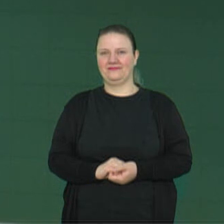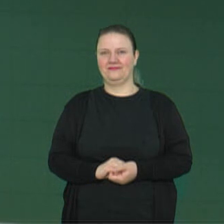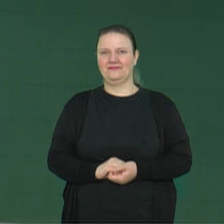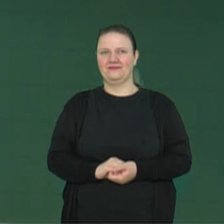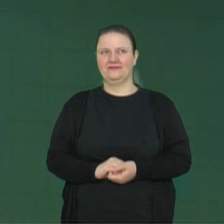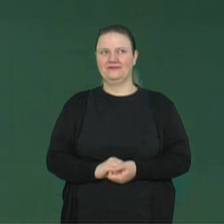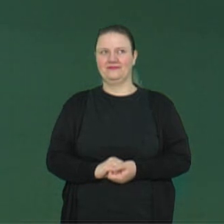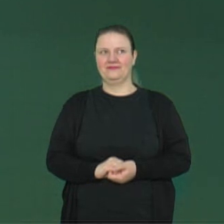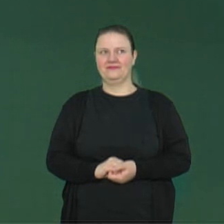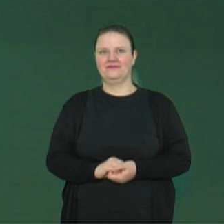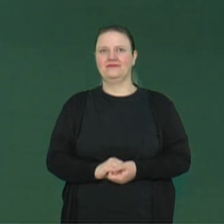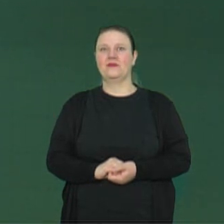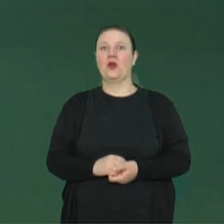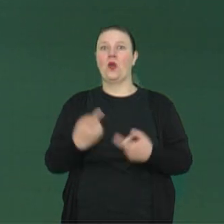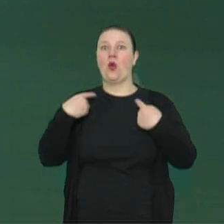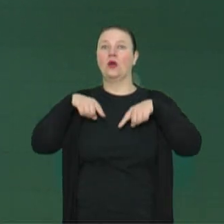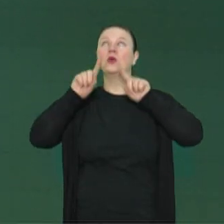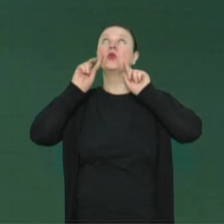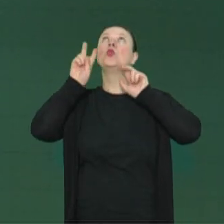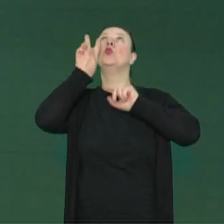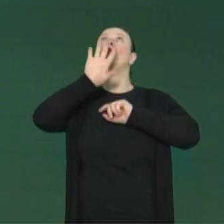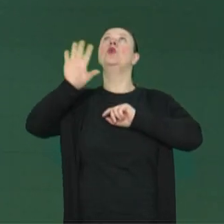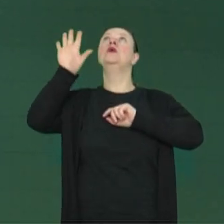Pro teto.